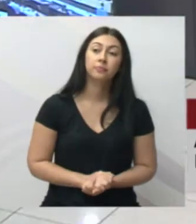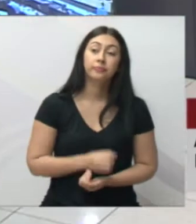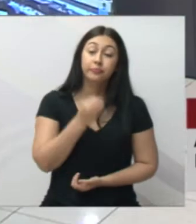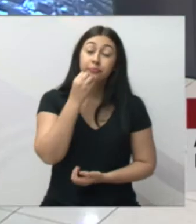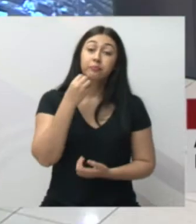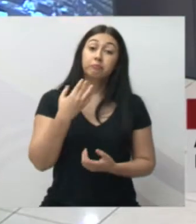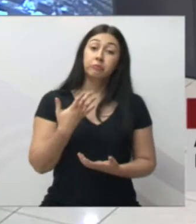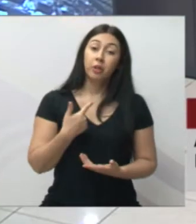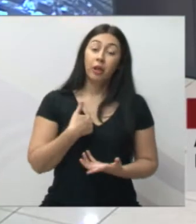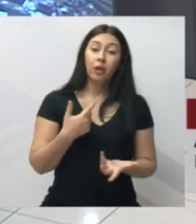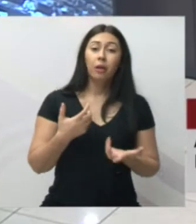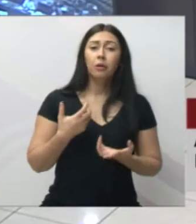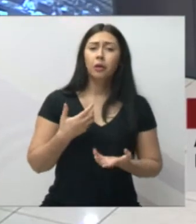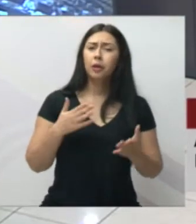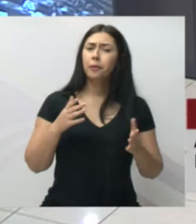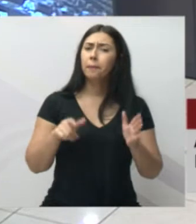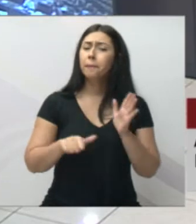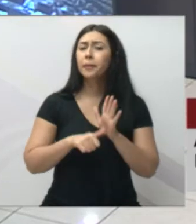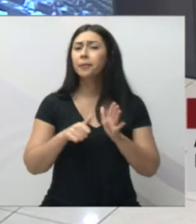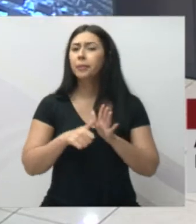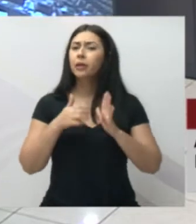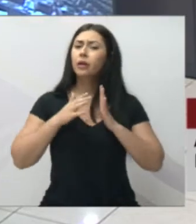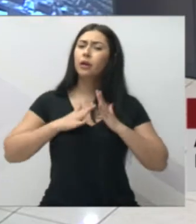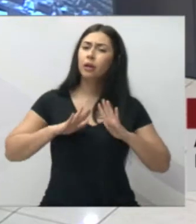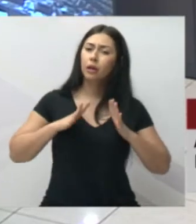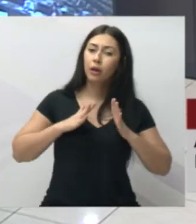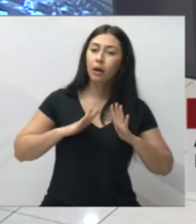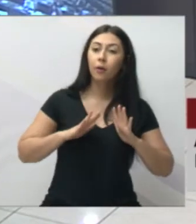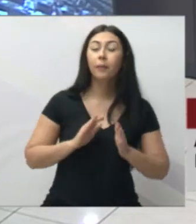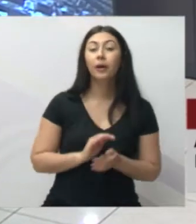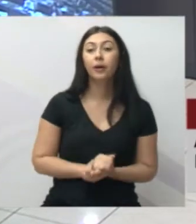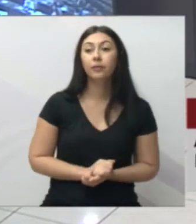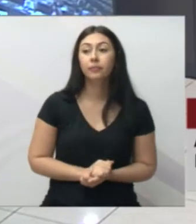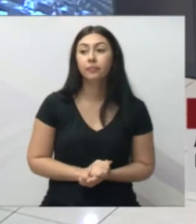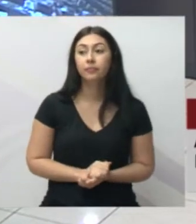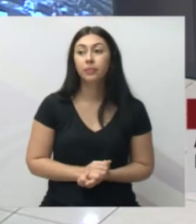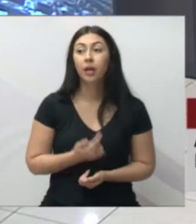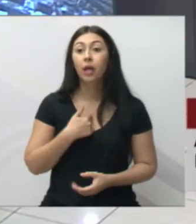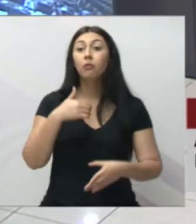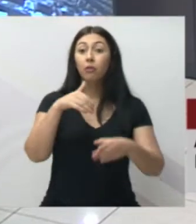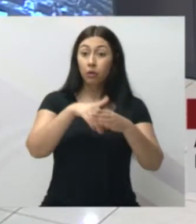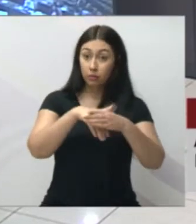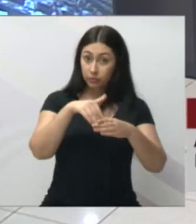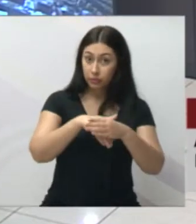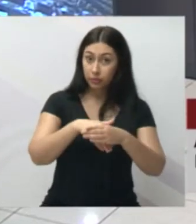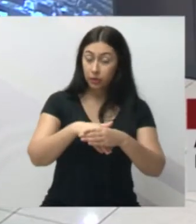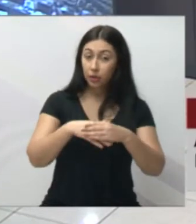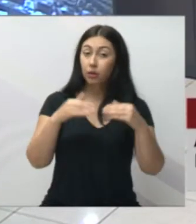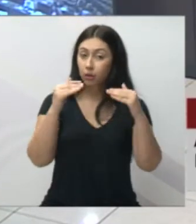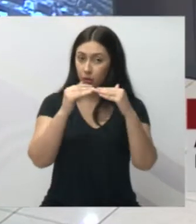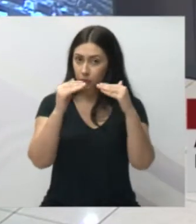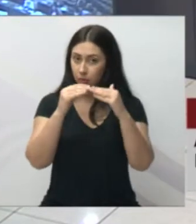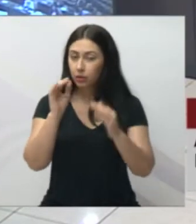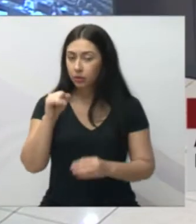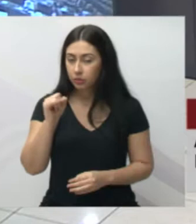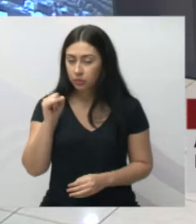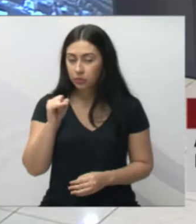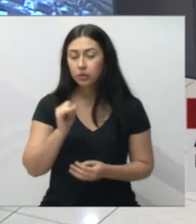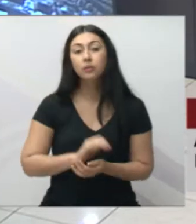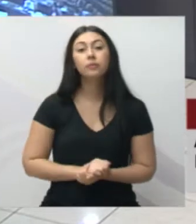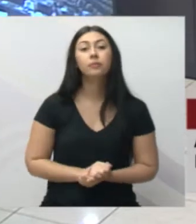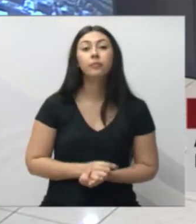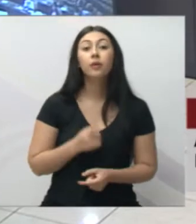Bom, eu quero tranquilizar aqui os nobres pares, que eu votarei favorável, ao projeto,